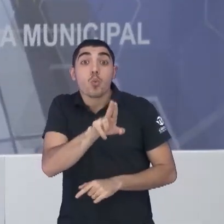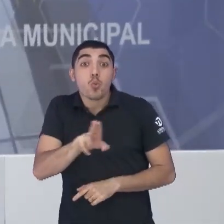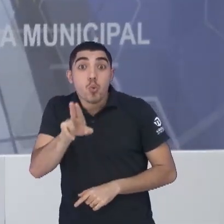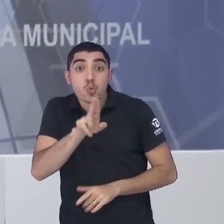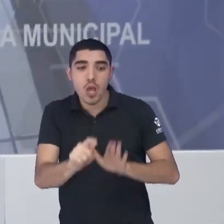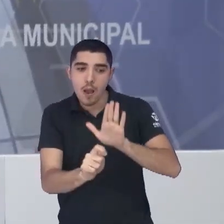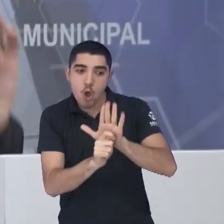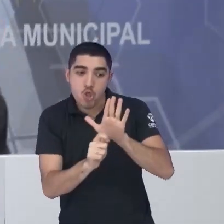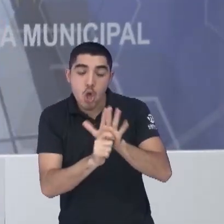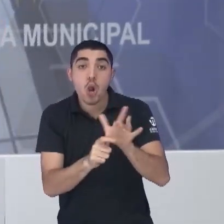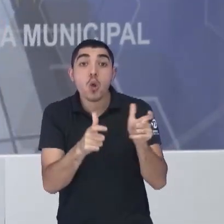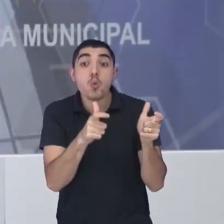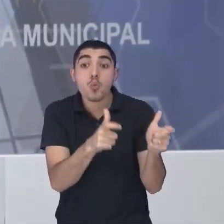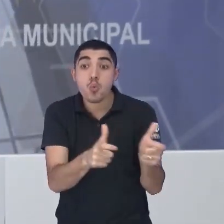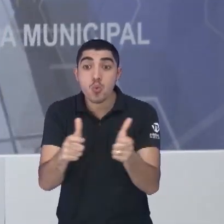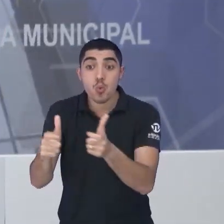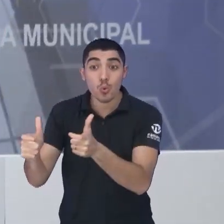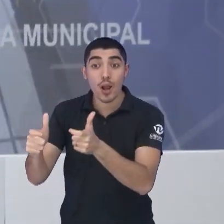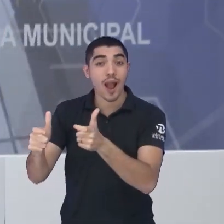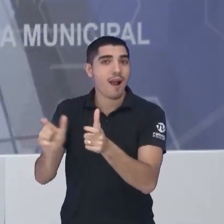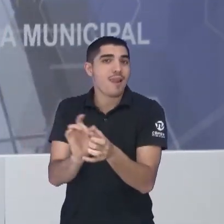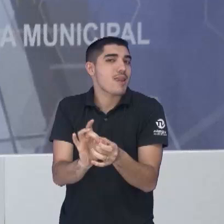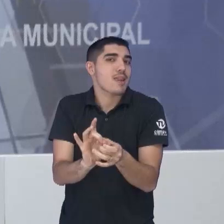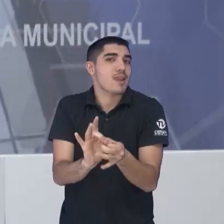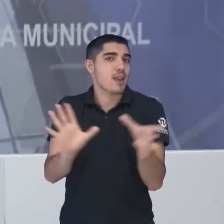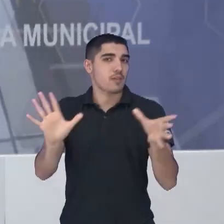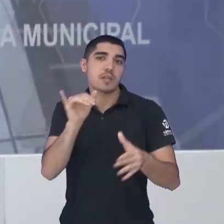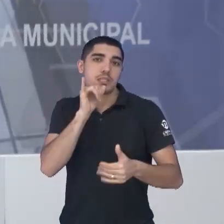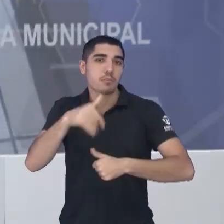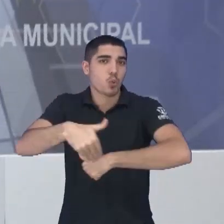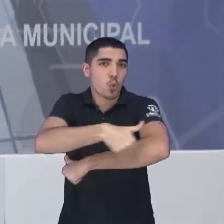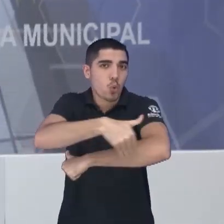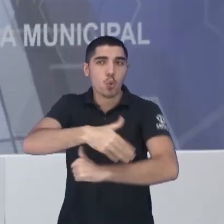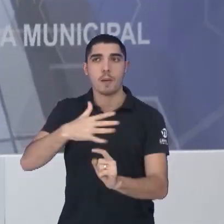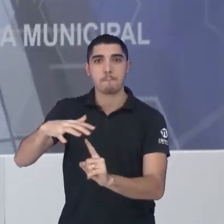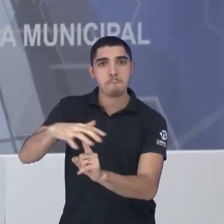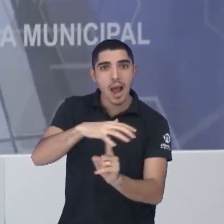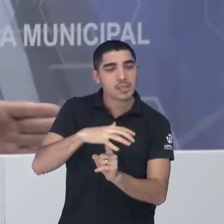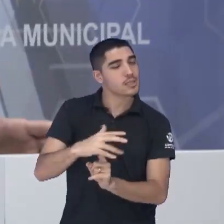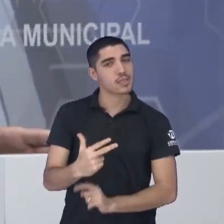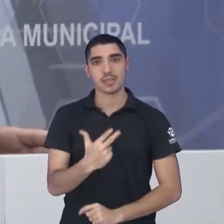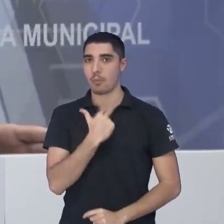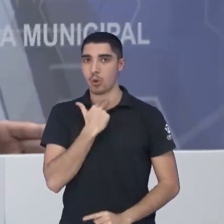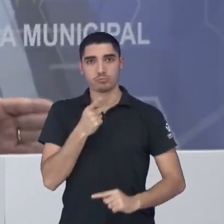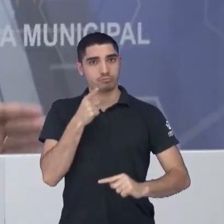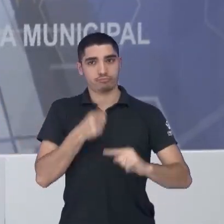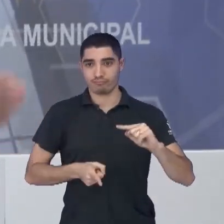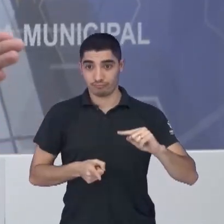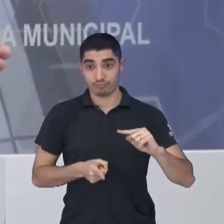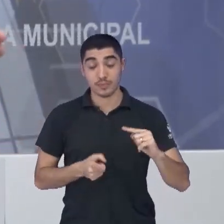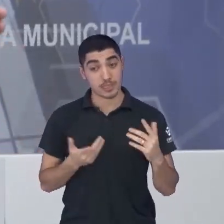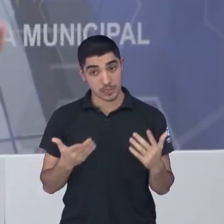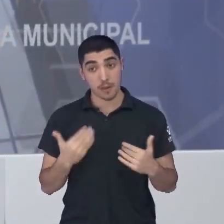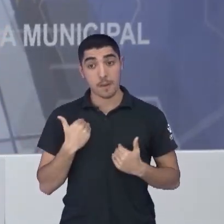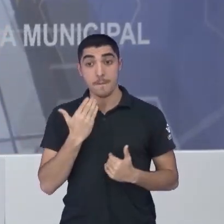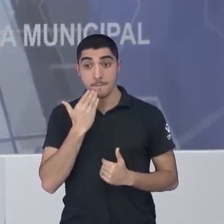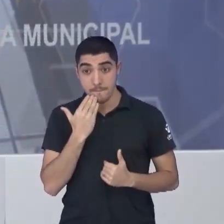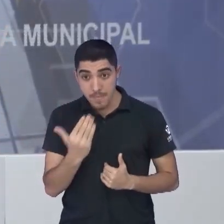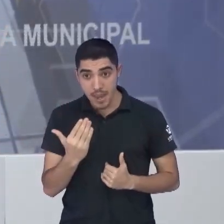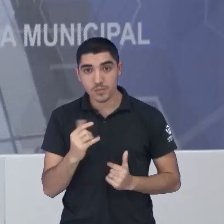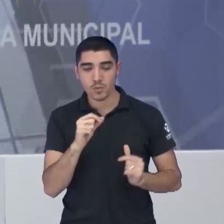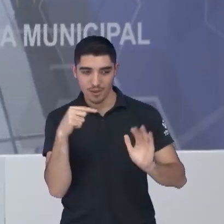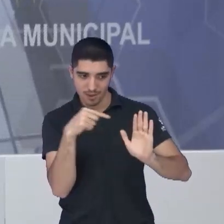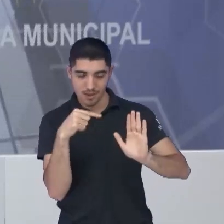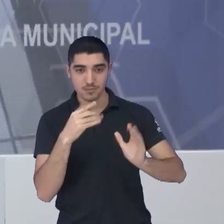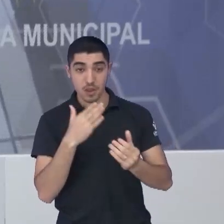multa administrativa. Eu vou ler um trecho para vocês, que eu vou pedir o voto primeiro, né? No processo vai ter a emenda que